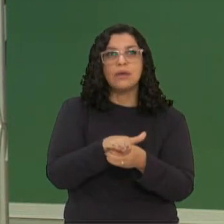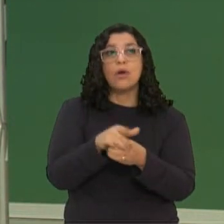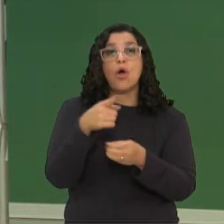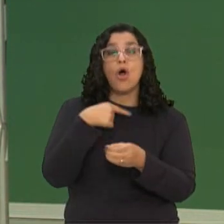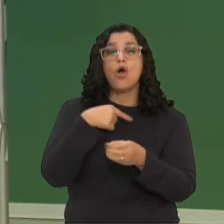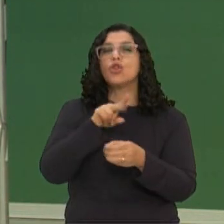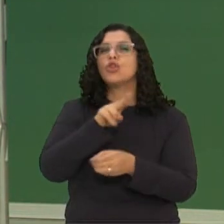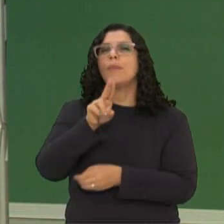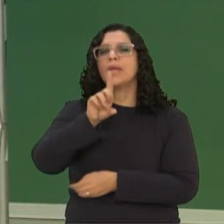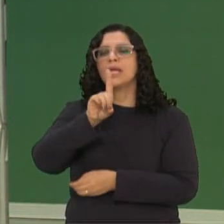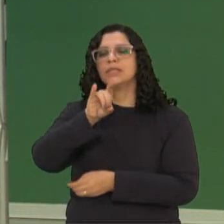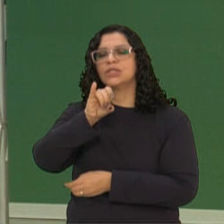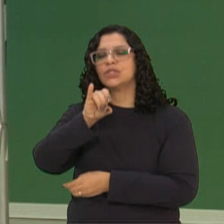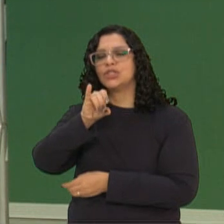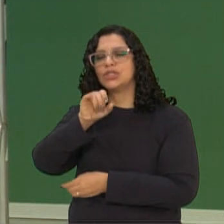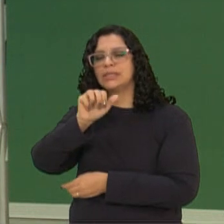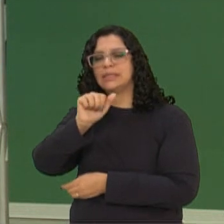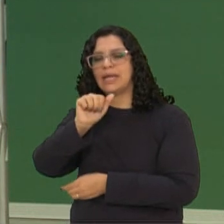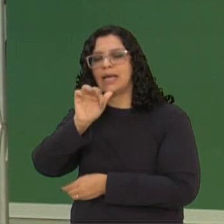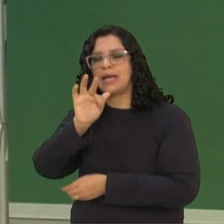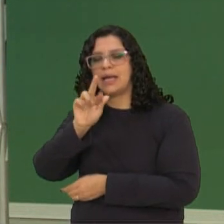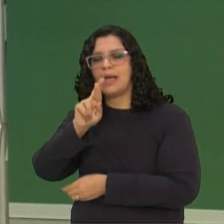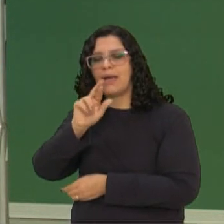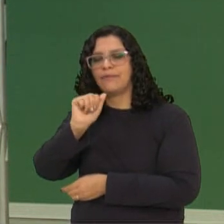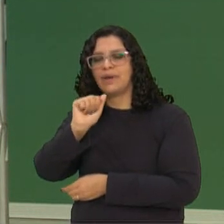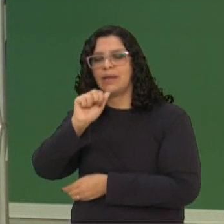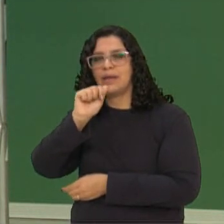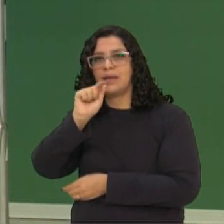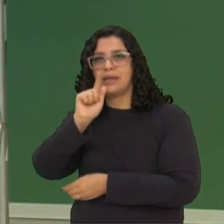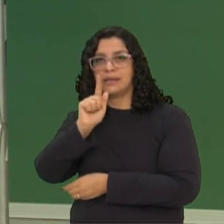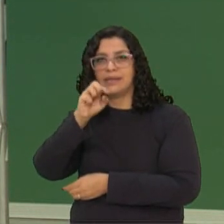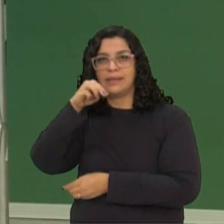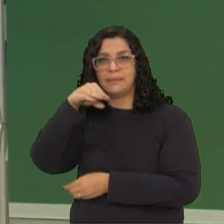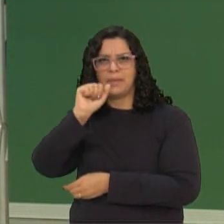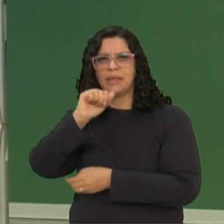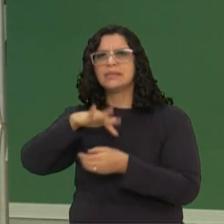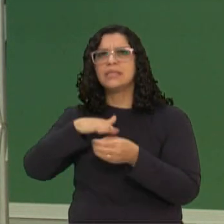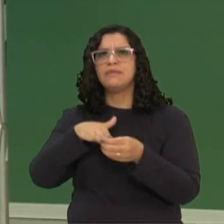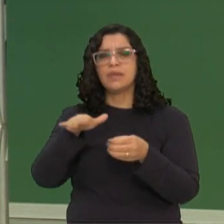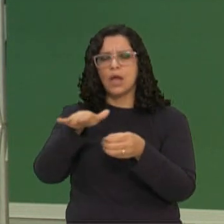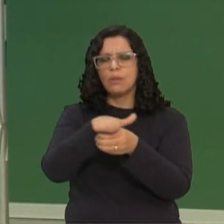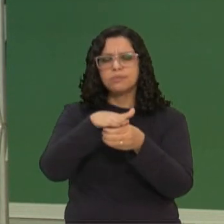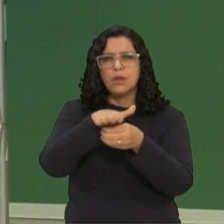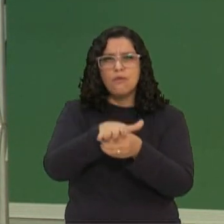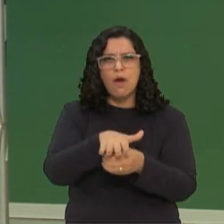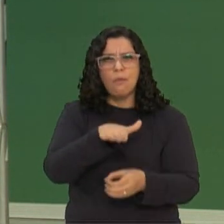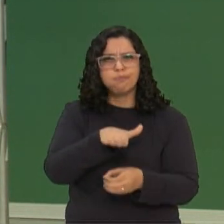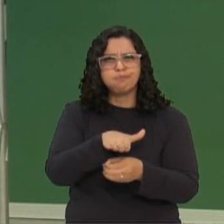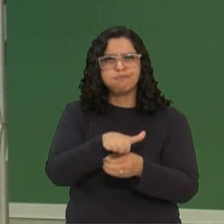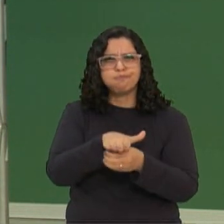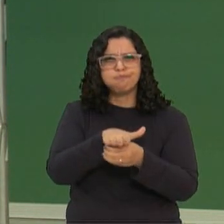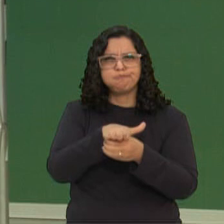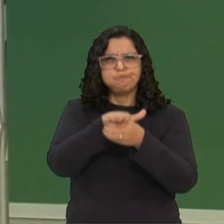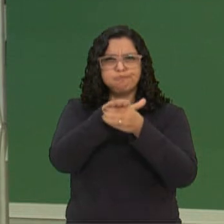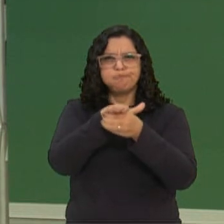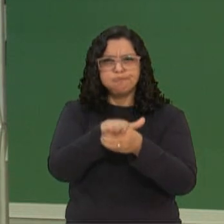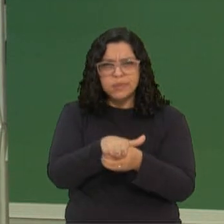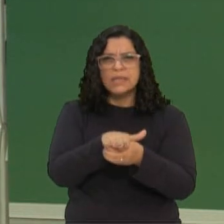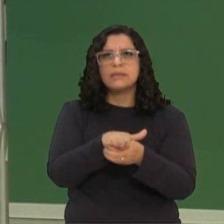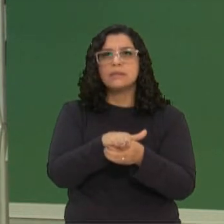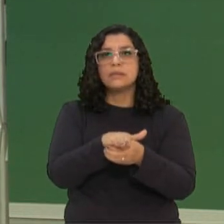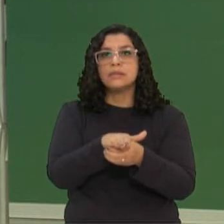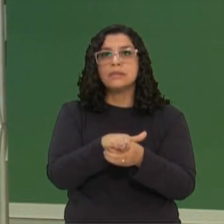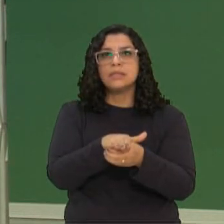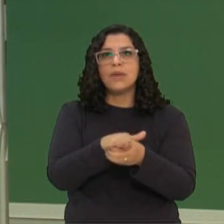Esse diafragma é que vai acionar o circuito do chuveiro ali, né? Vai ligar o chuveiro. Então,